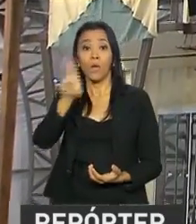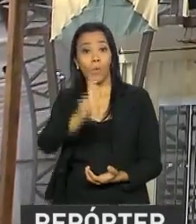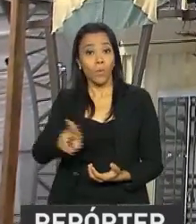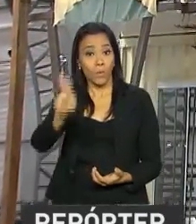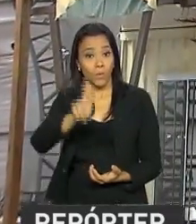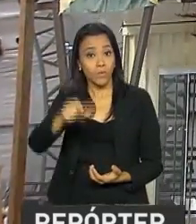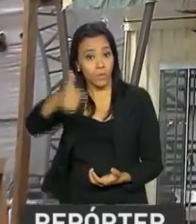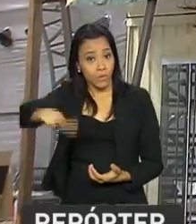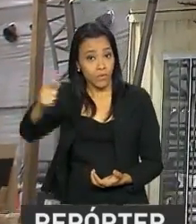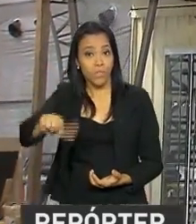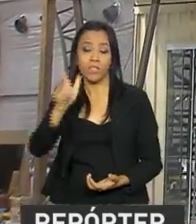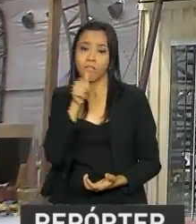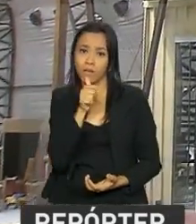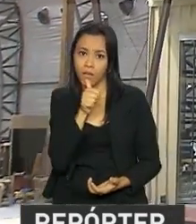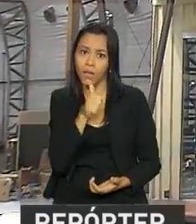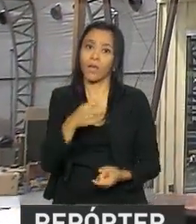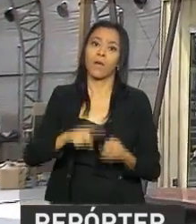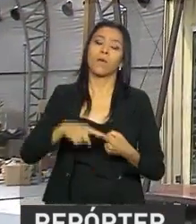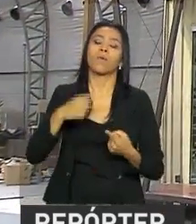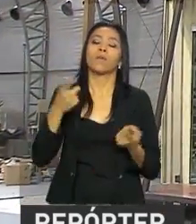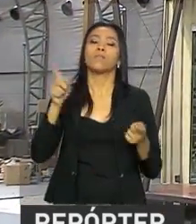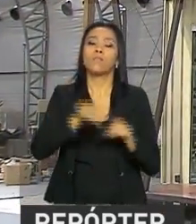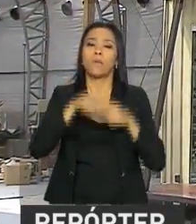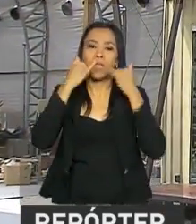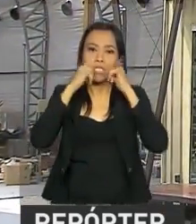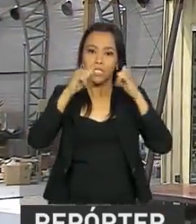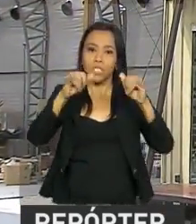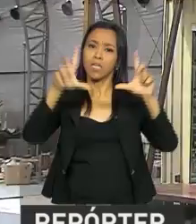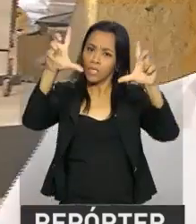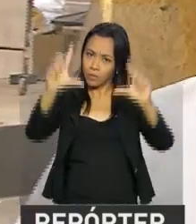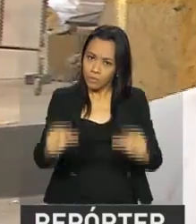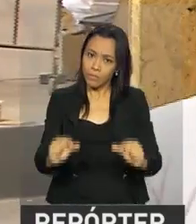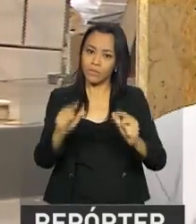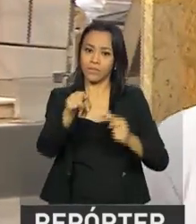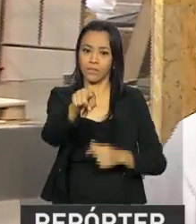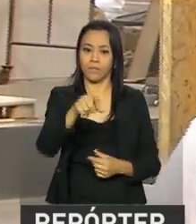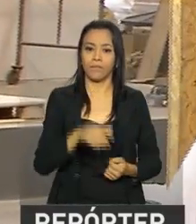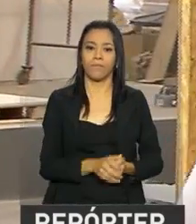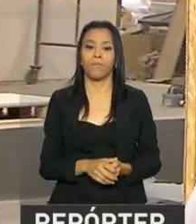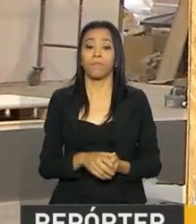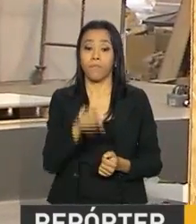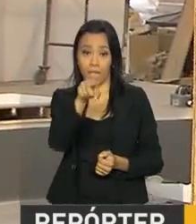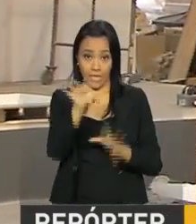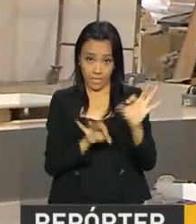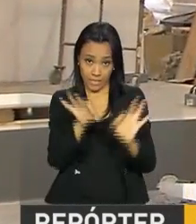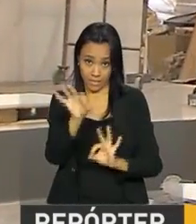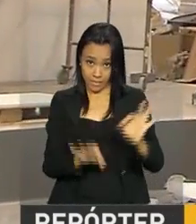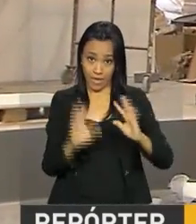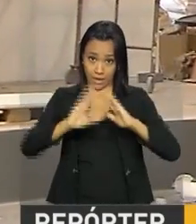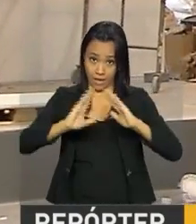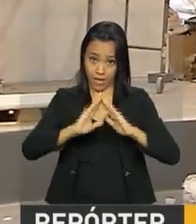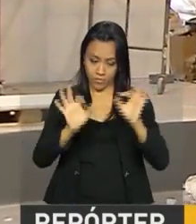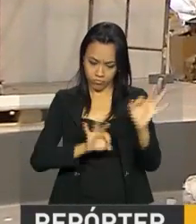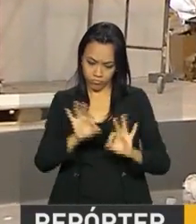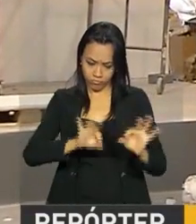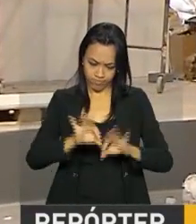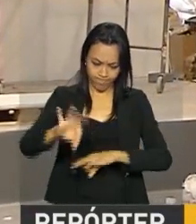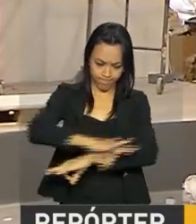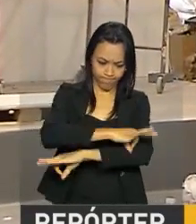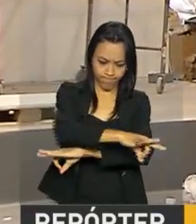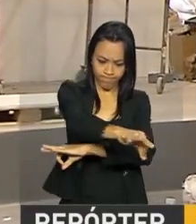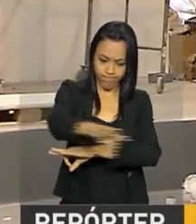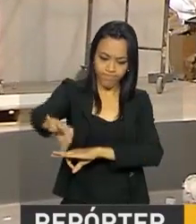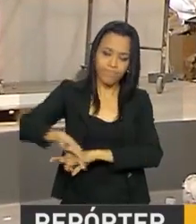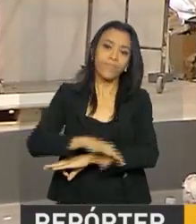água, além da geração própria de energia e da redução de consumo. O protótipo da casa Lego, ele foi formatado no